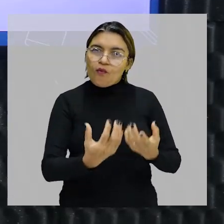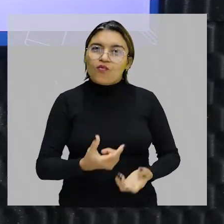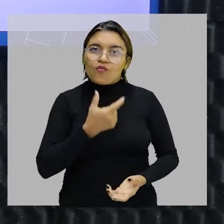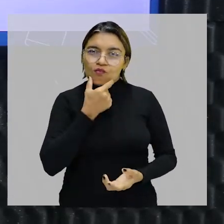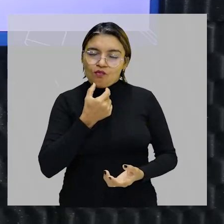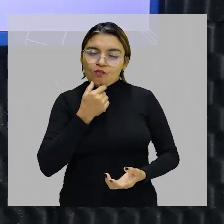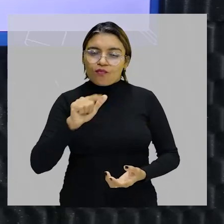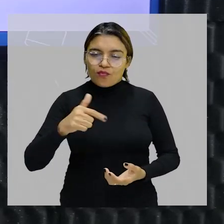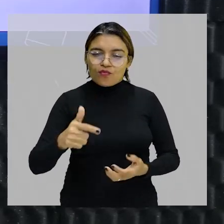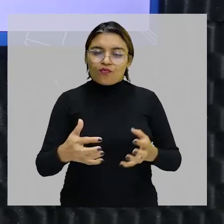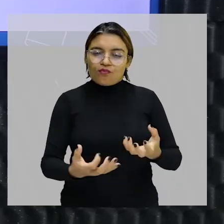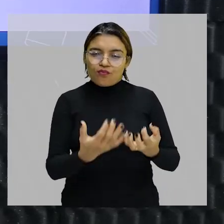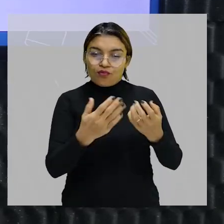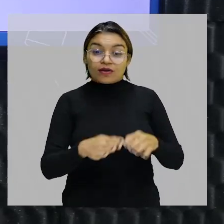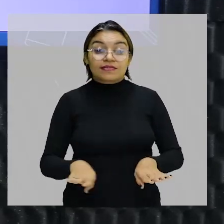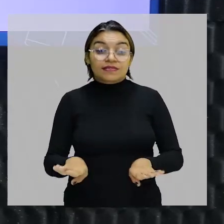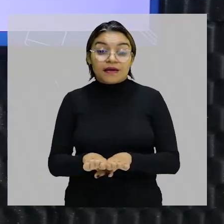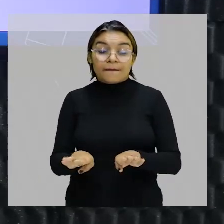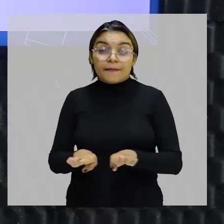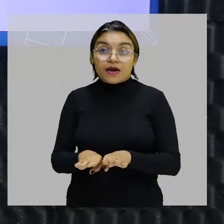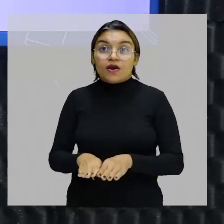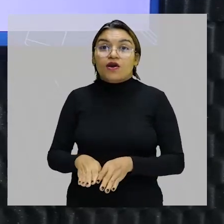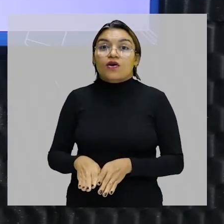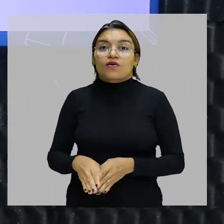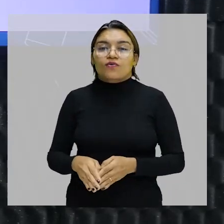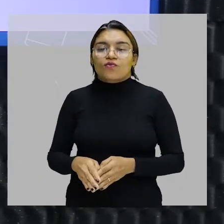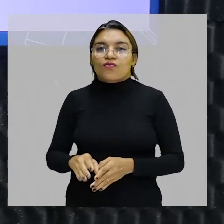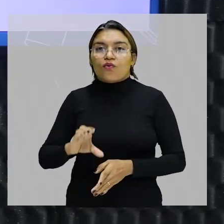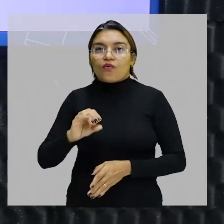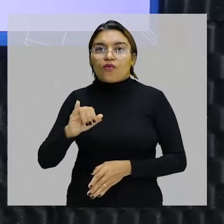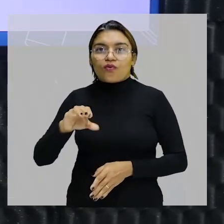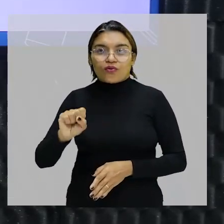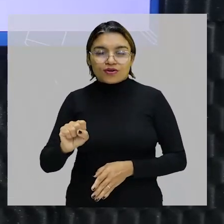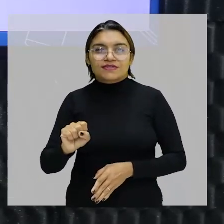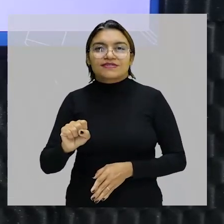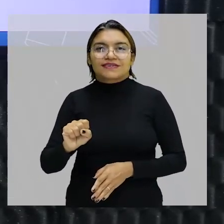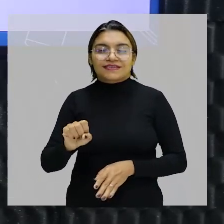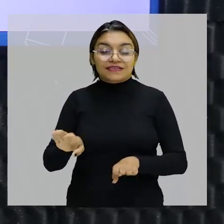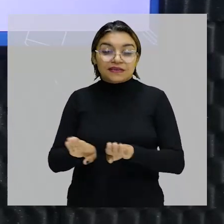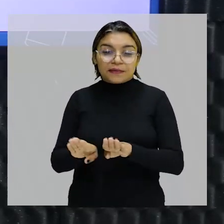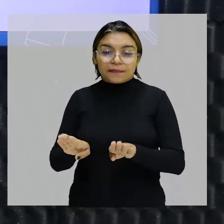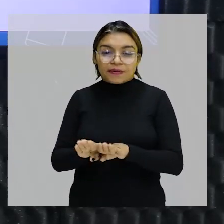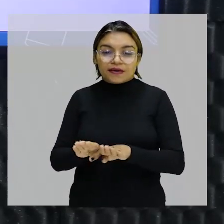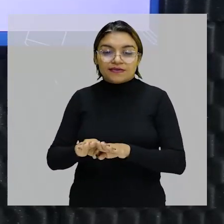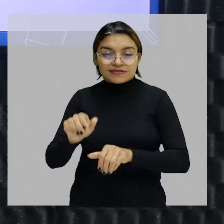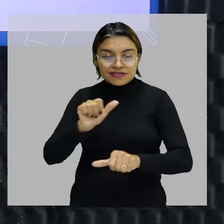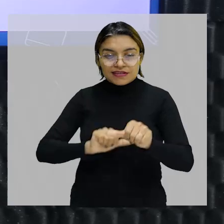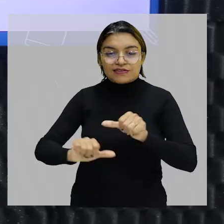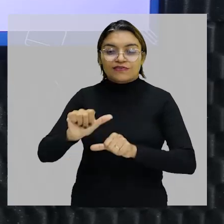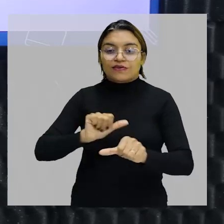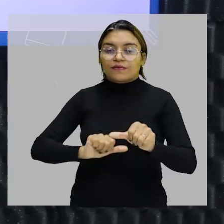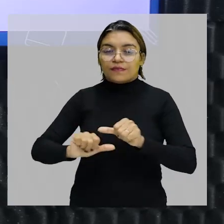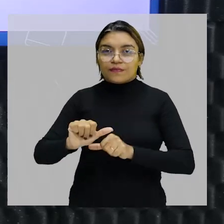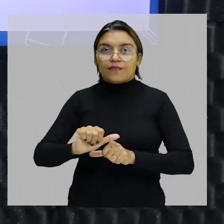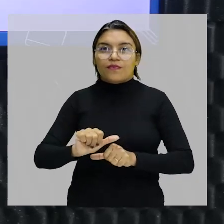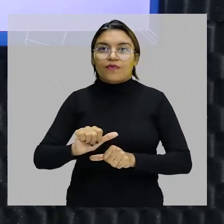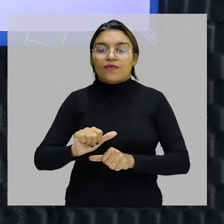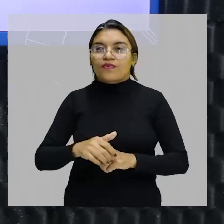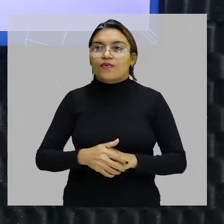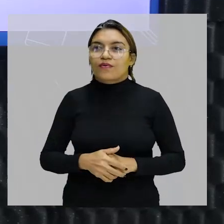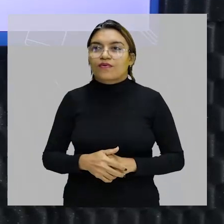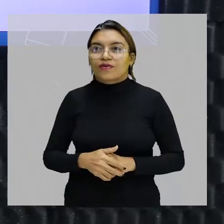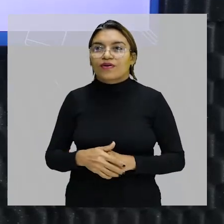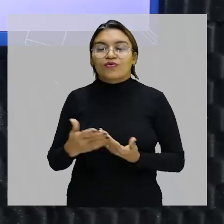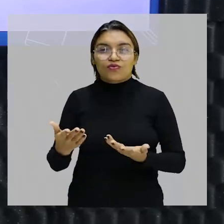fogo. E nós temos o Coisa, que é o Ben Green, que se transformou num... Como não sabia dar